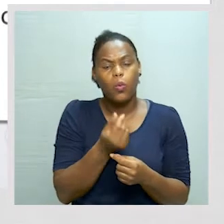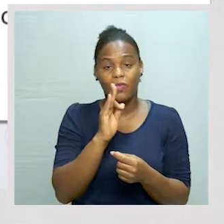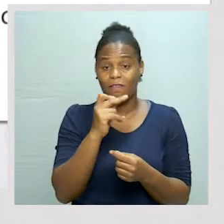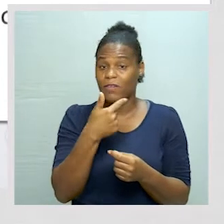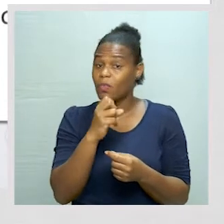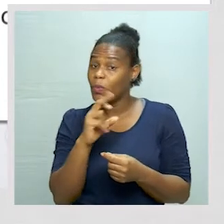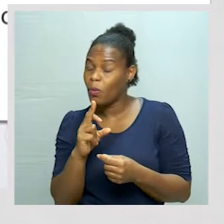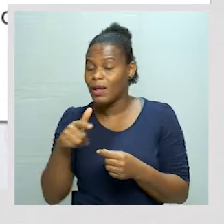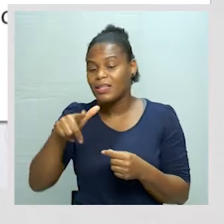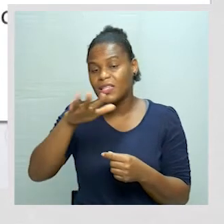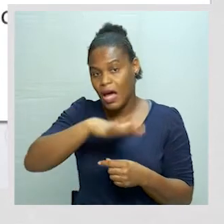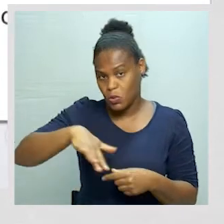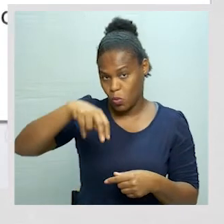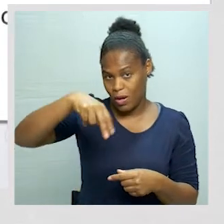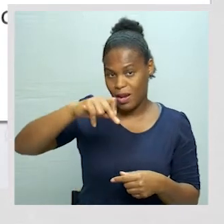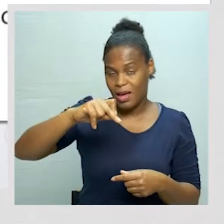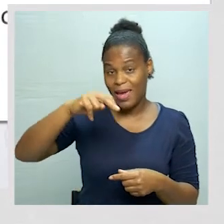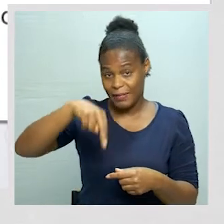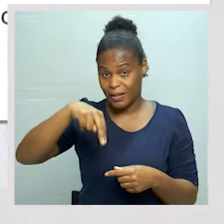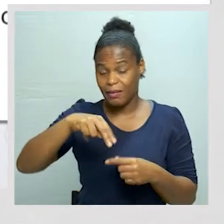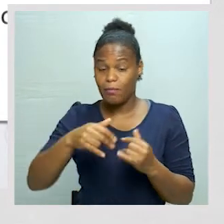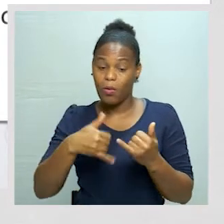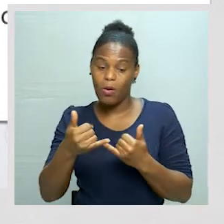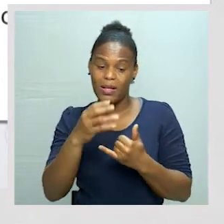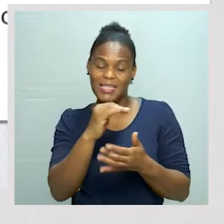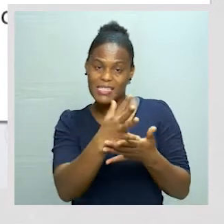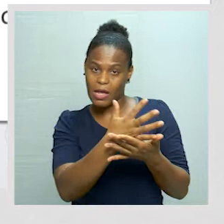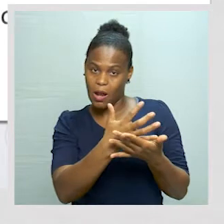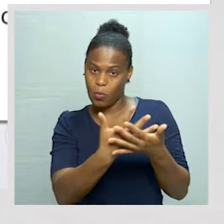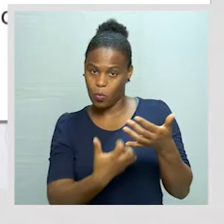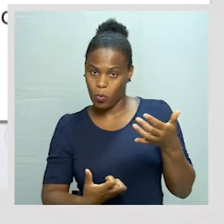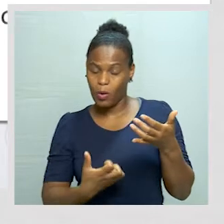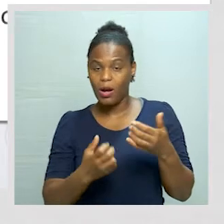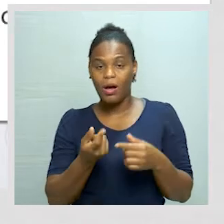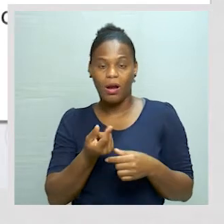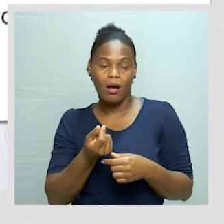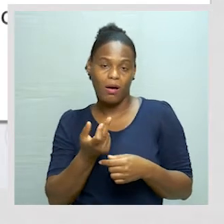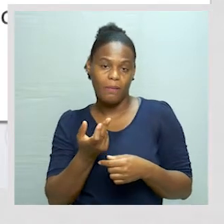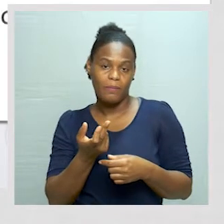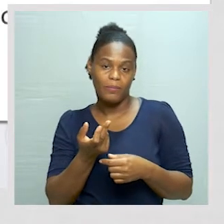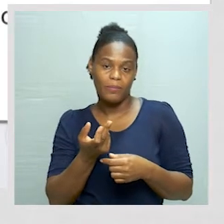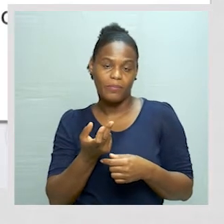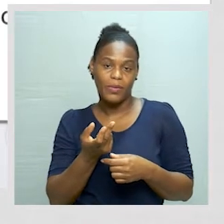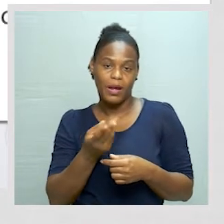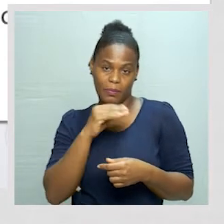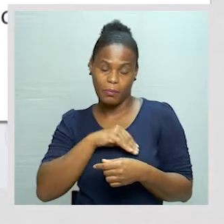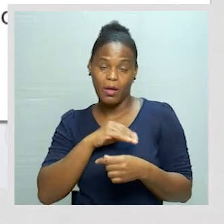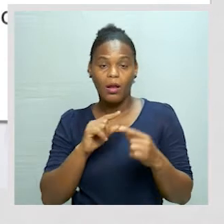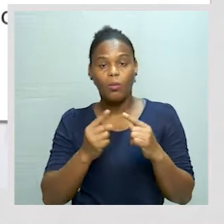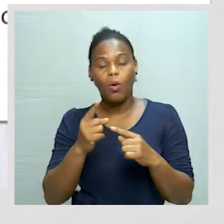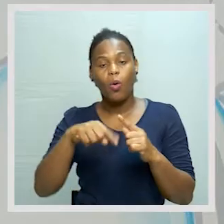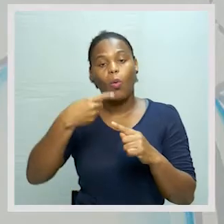nacional passa-se para o interno acrescentando o saldo dos rendimentos com o resto do mundo, que nós já vimos nas